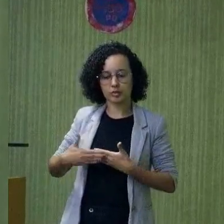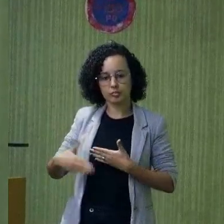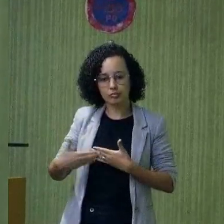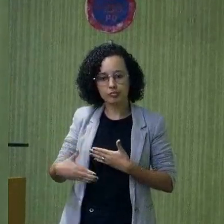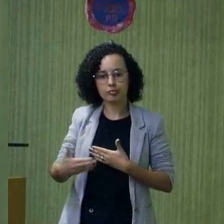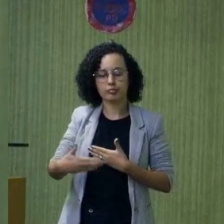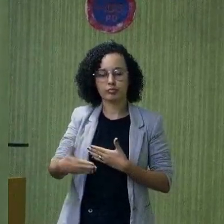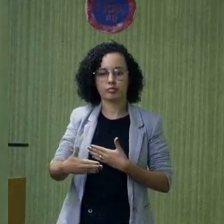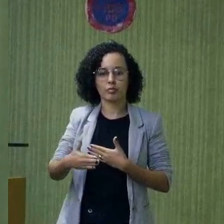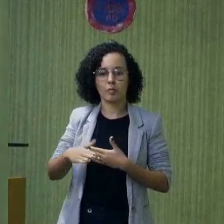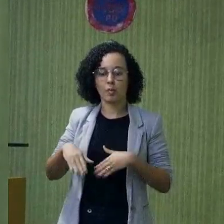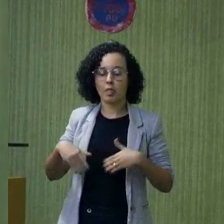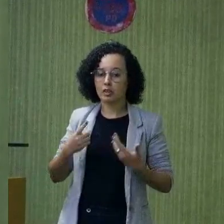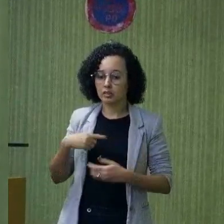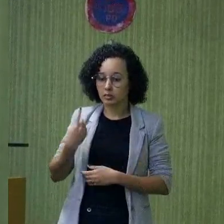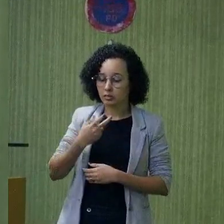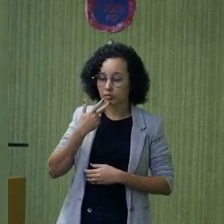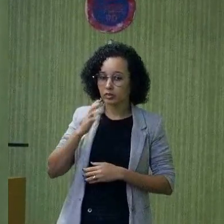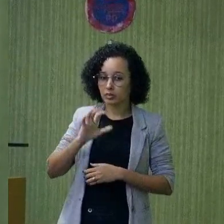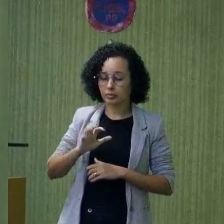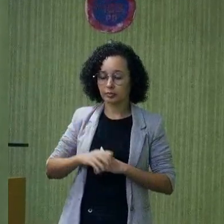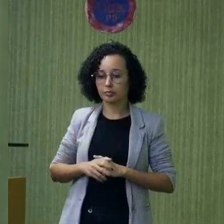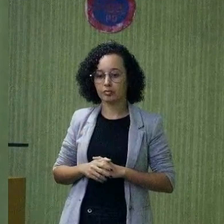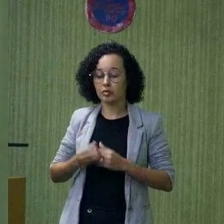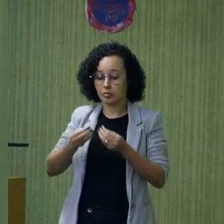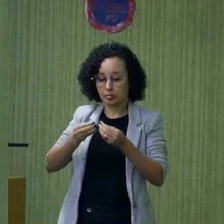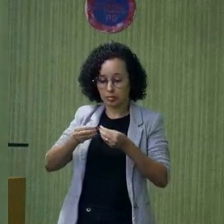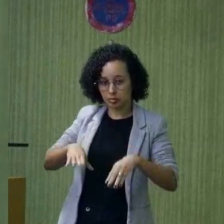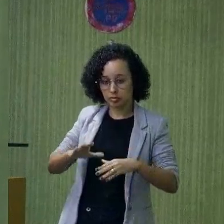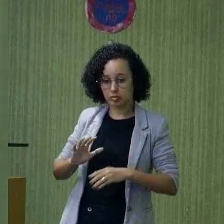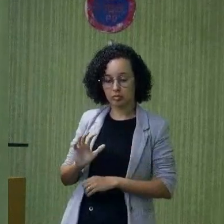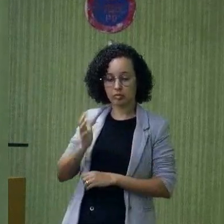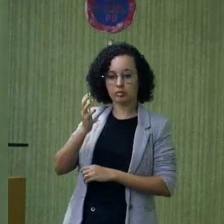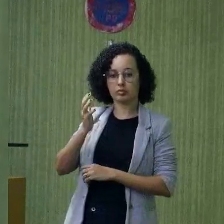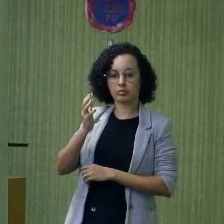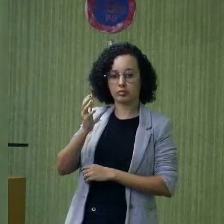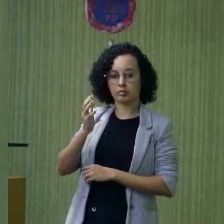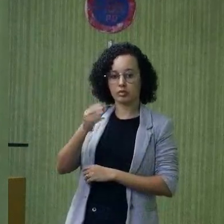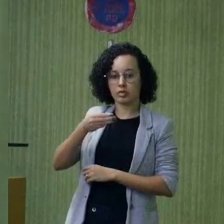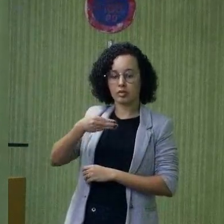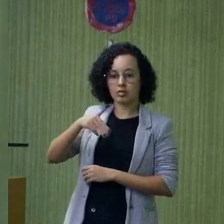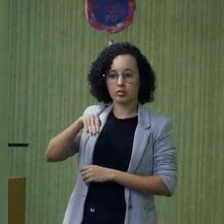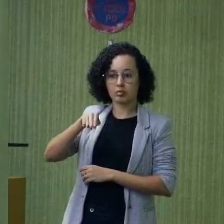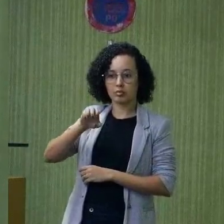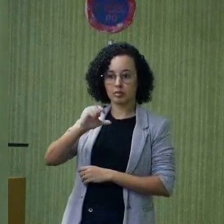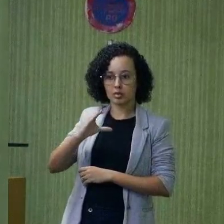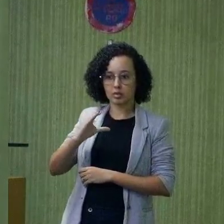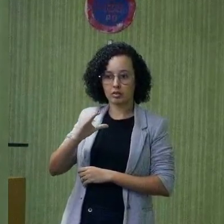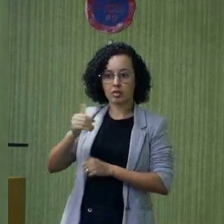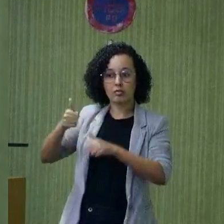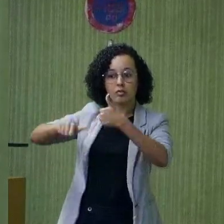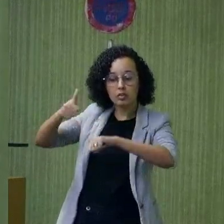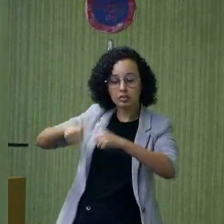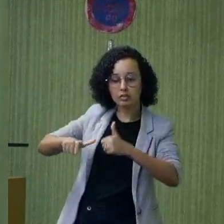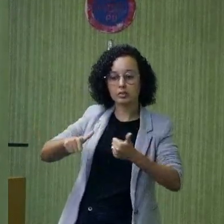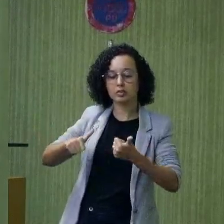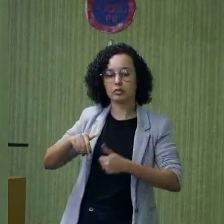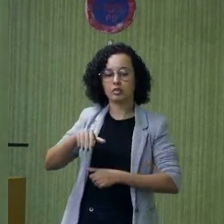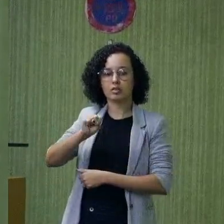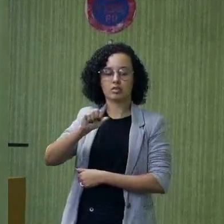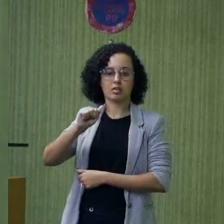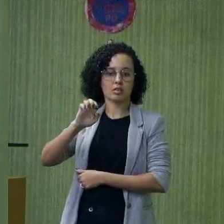e aqui a gente fala assim quais uns prejuízos que acontecem em relação ao MEC as avaliações do MEC saeb